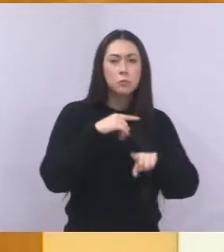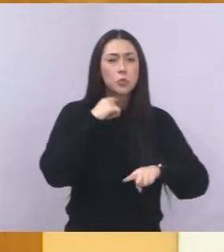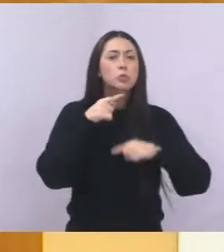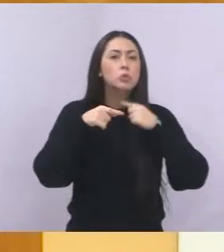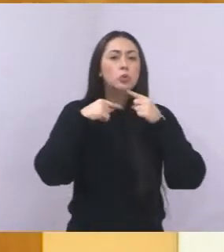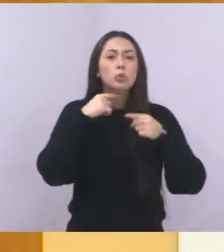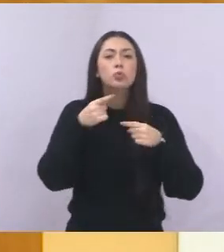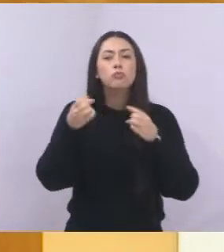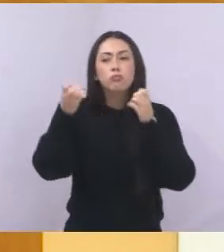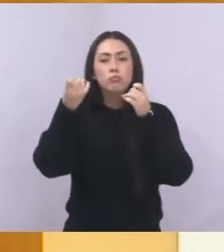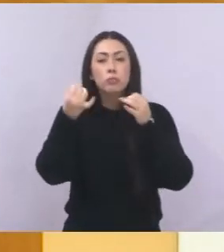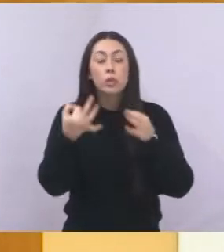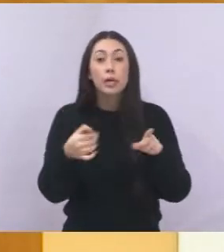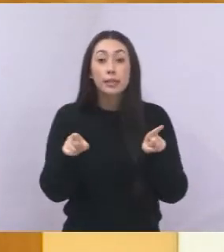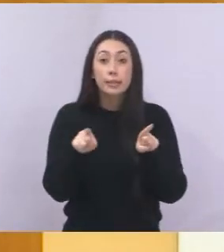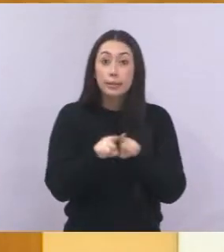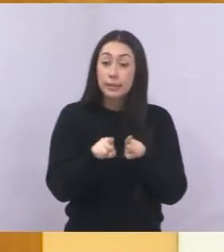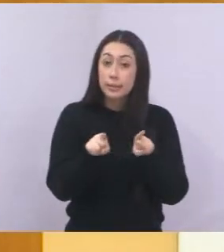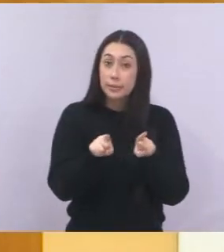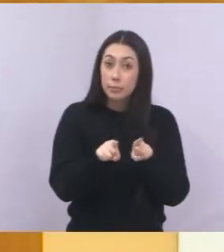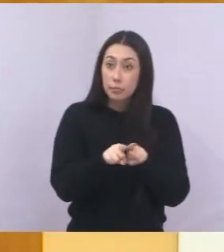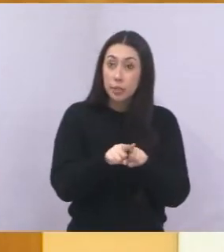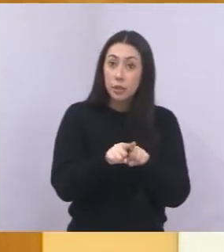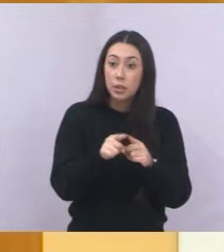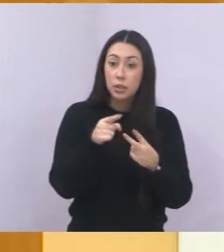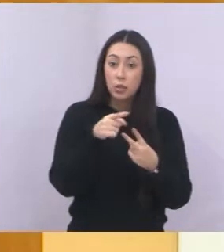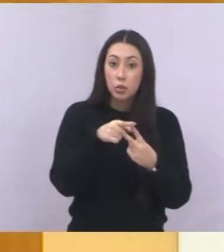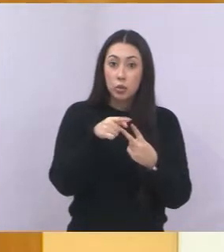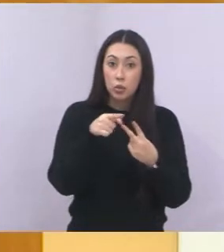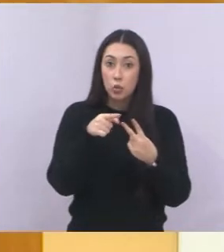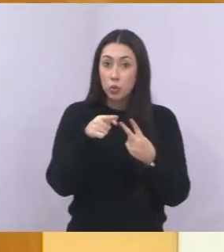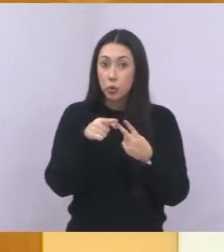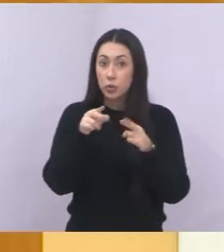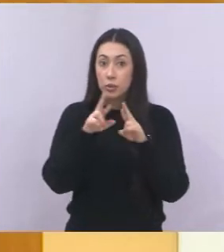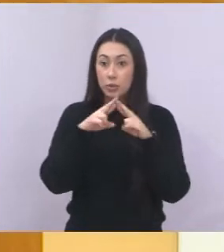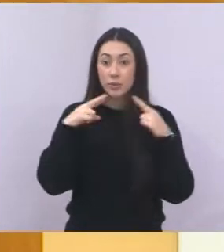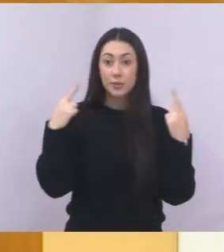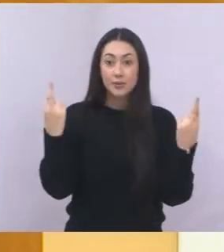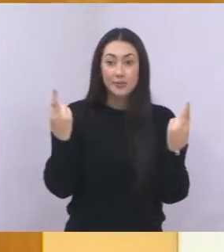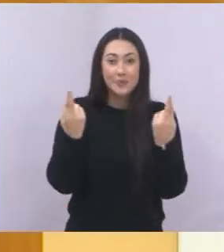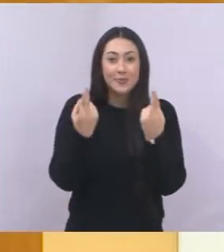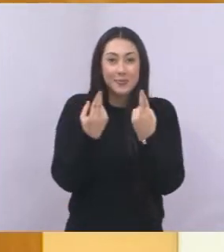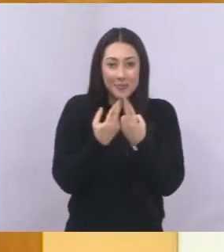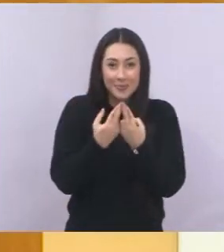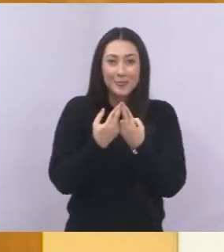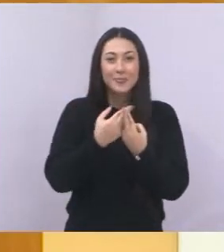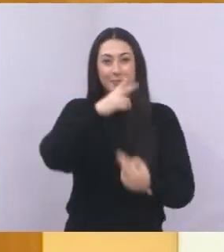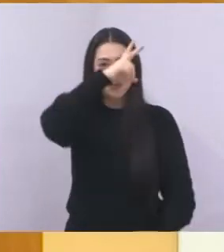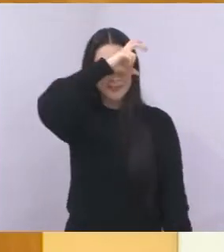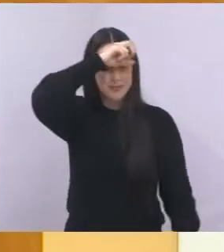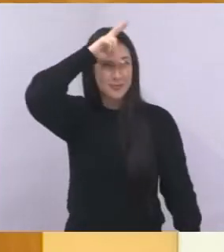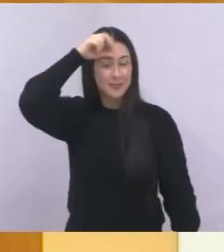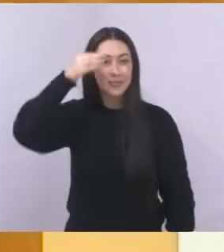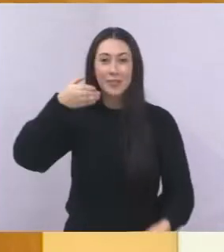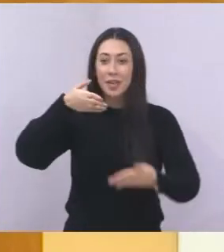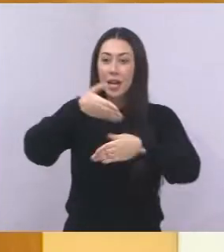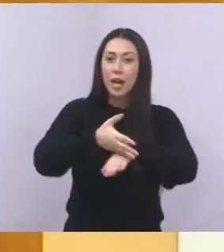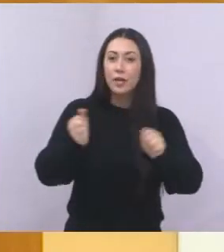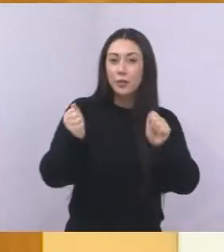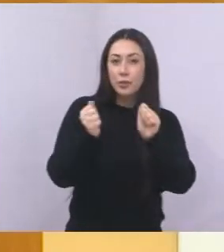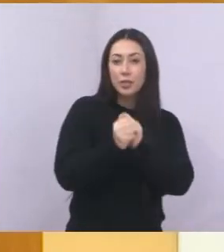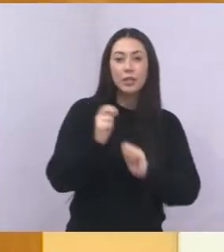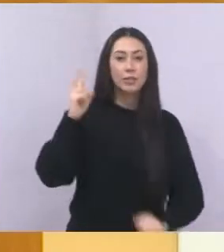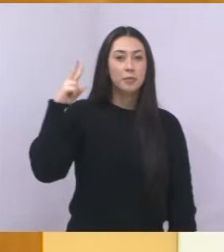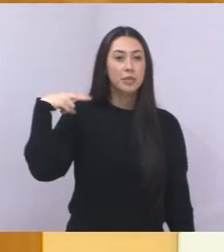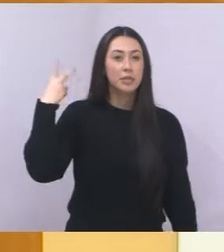dúvidas, e também de 2 reuniões que o prefeito participou juntamente com os